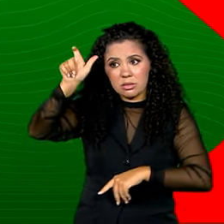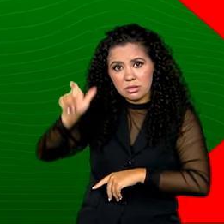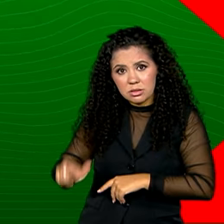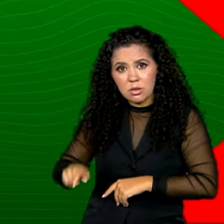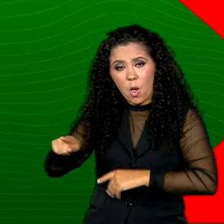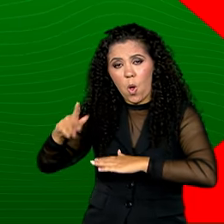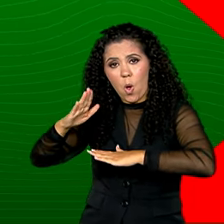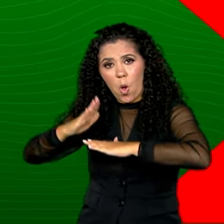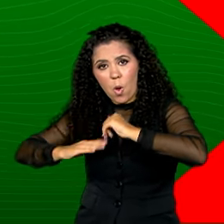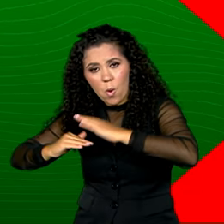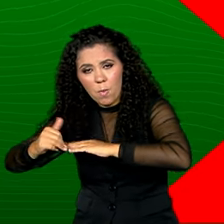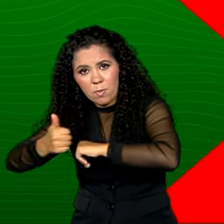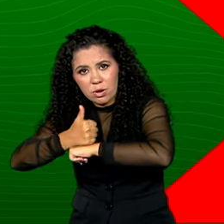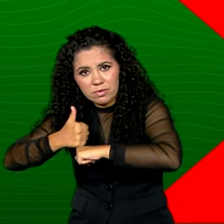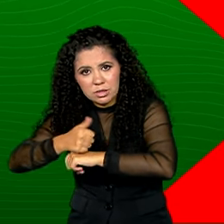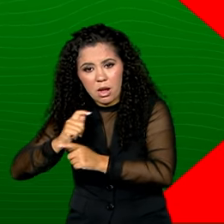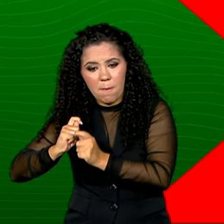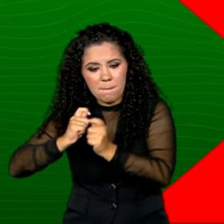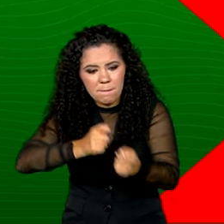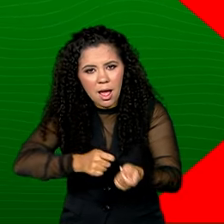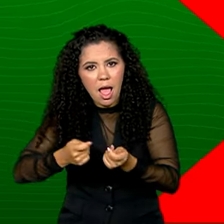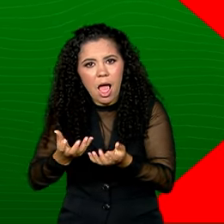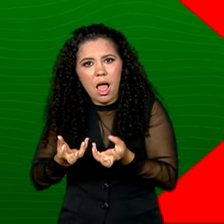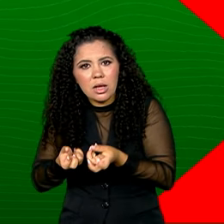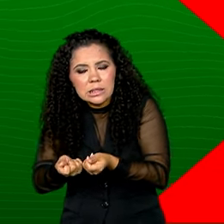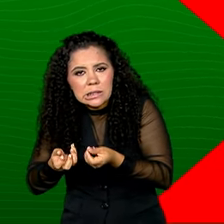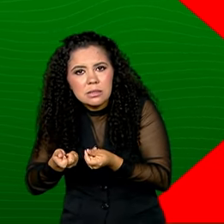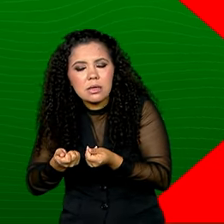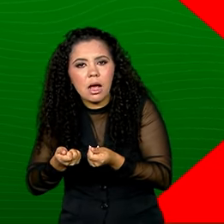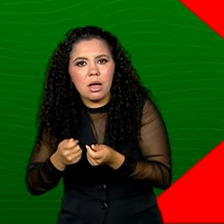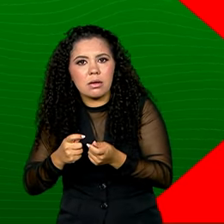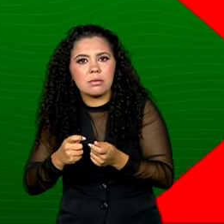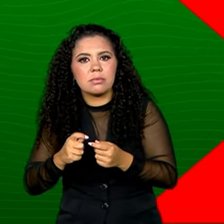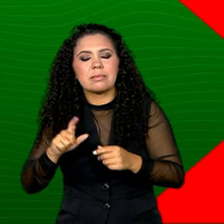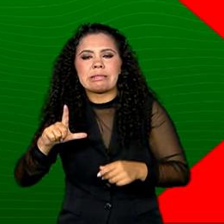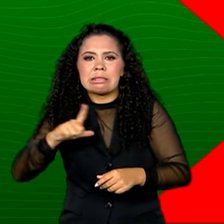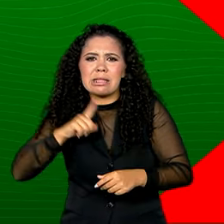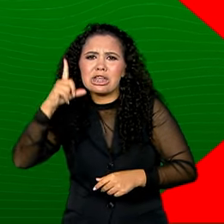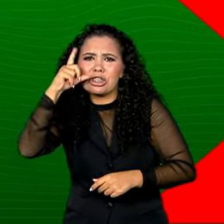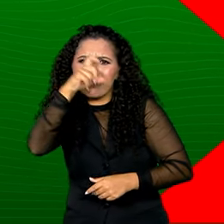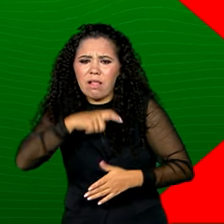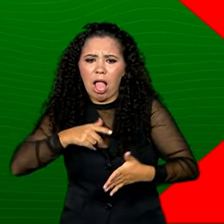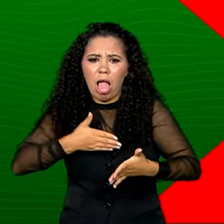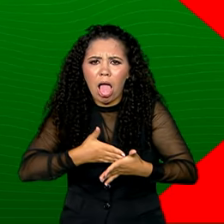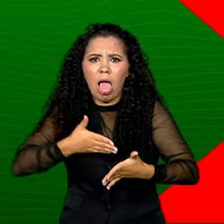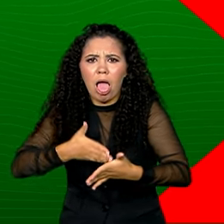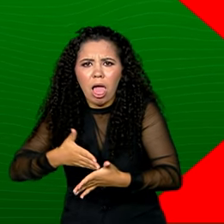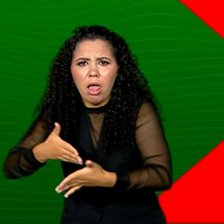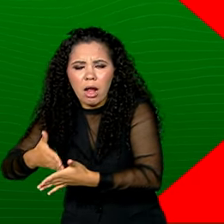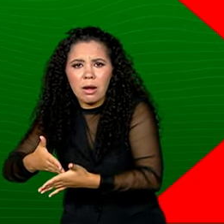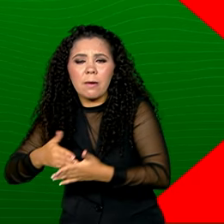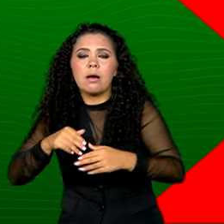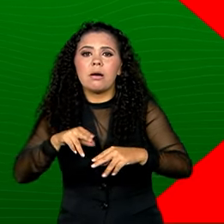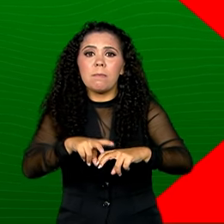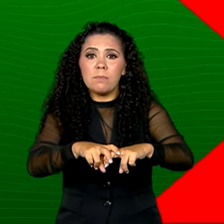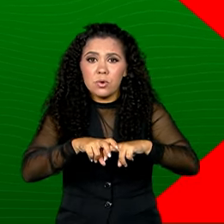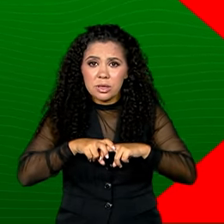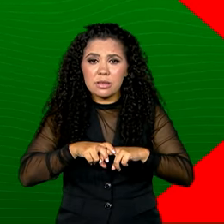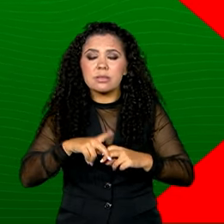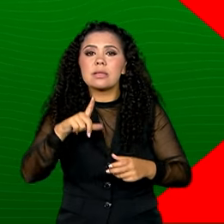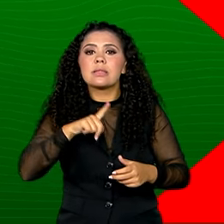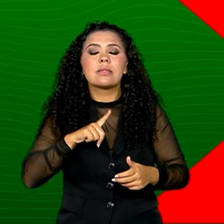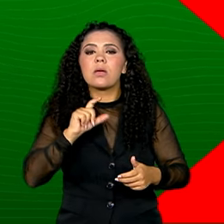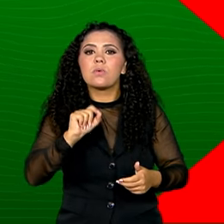que pesca para sobreviver, vem enfrentando uma série de dificuldades. Por conta disso, há registros de